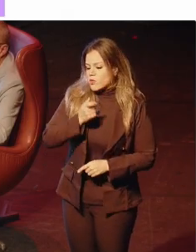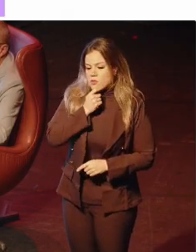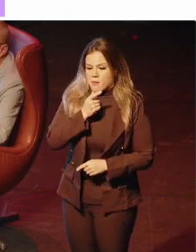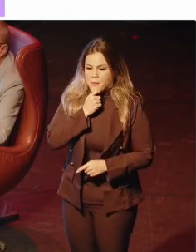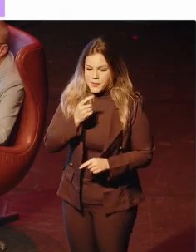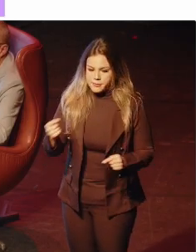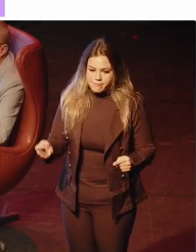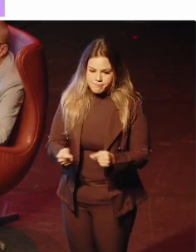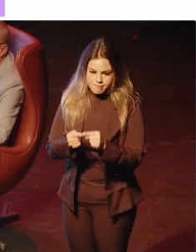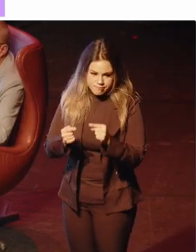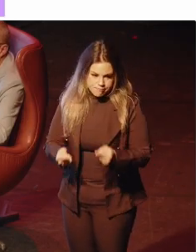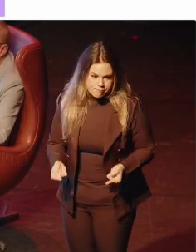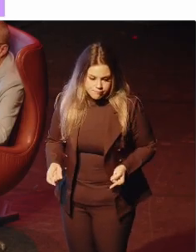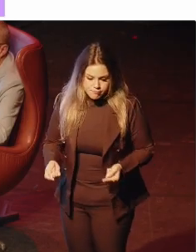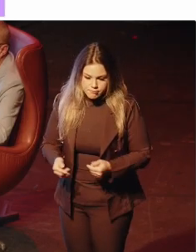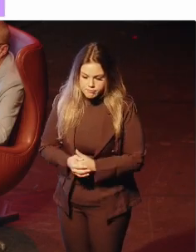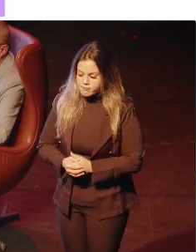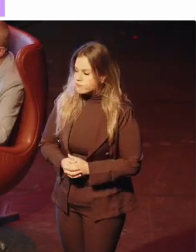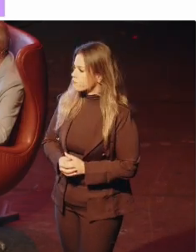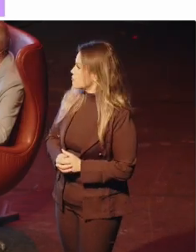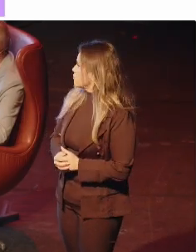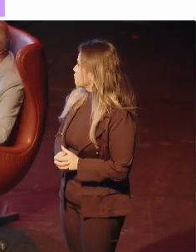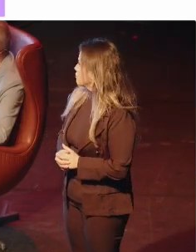e num futuro breve.